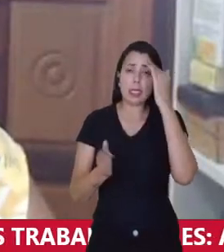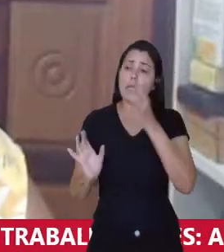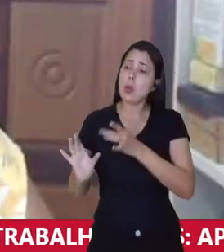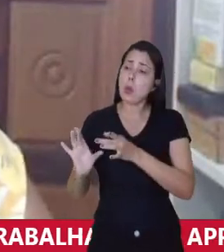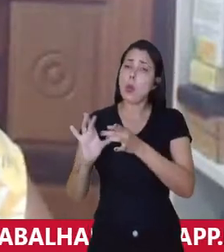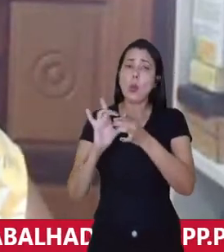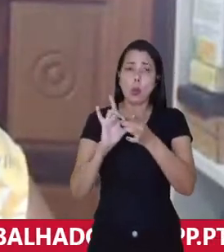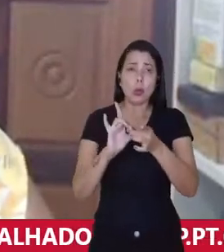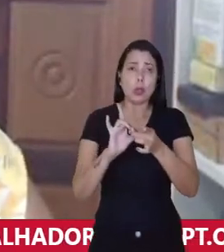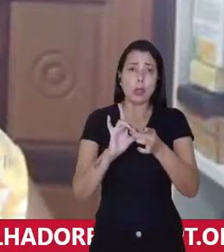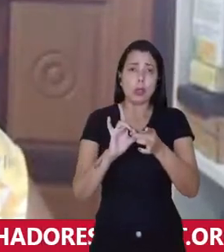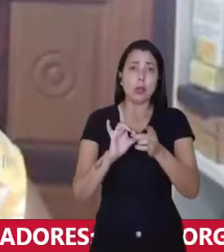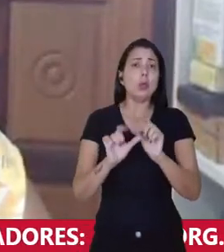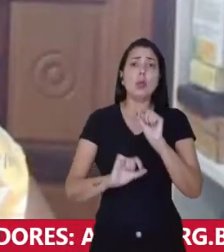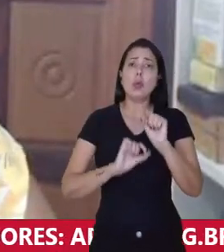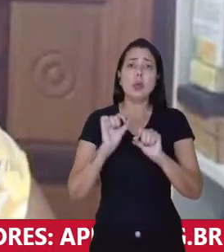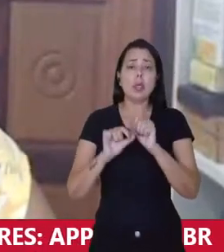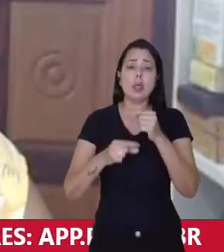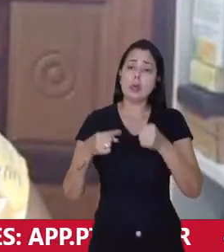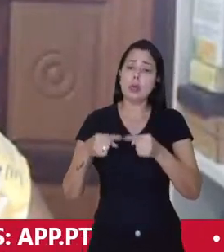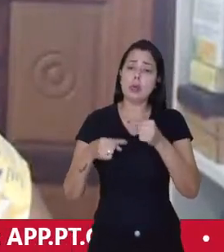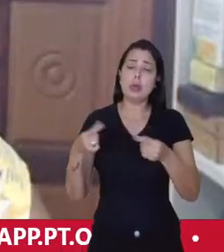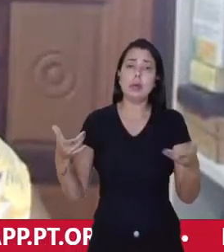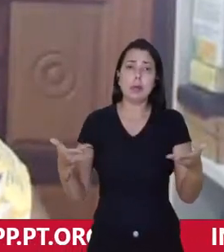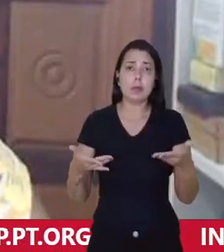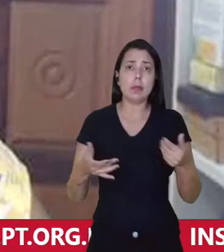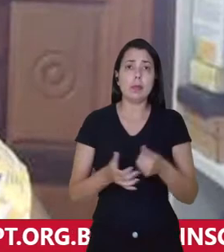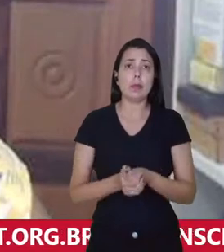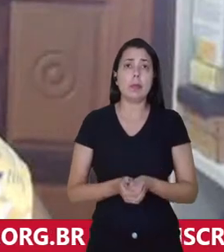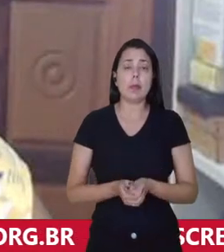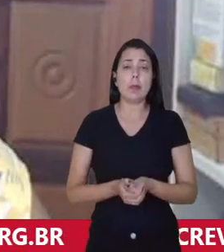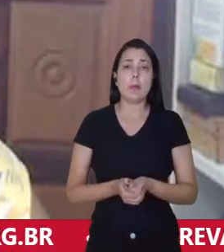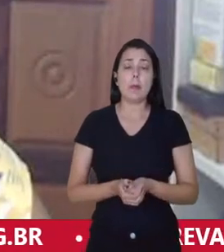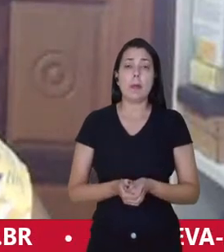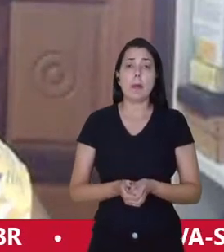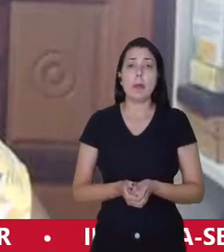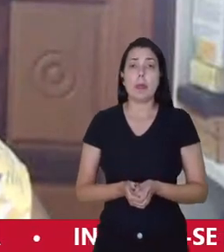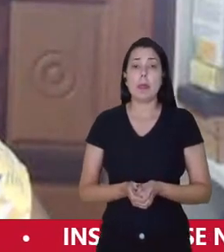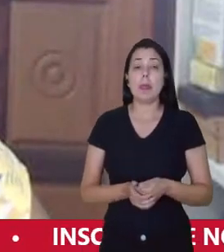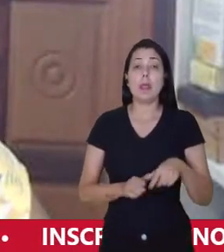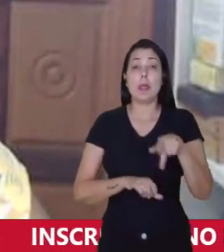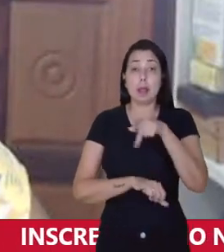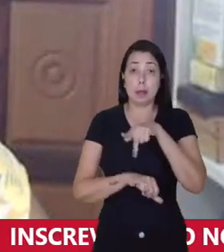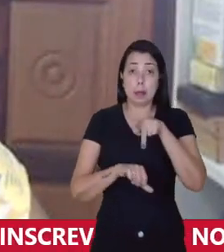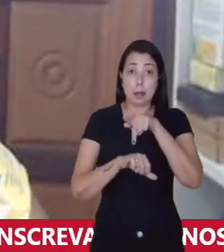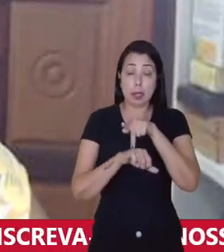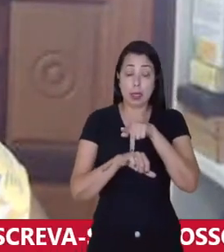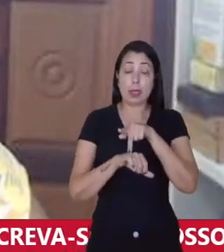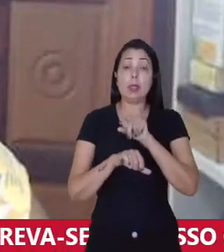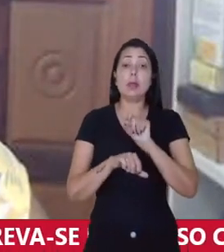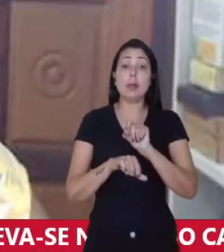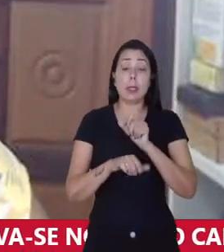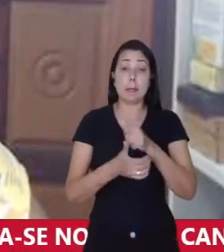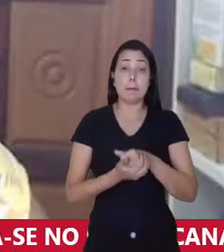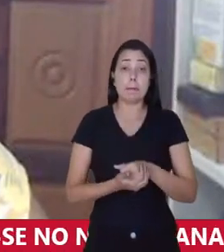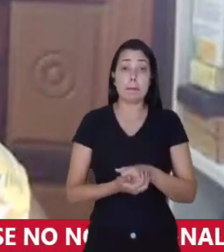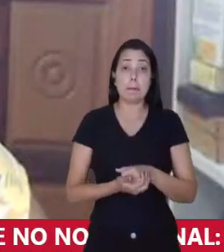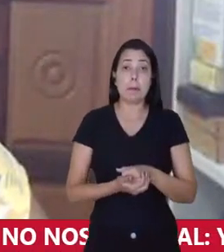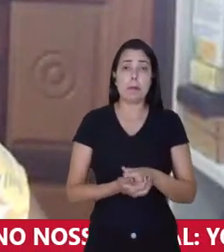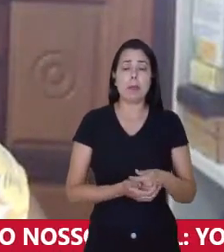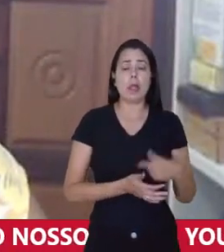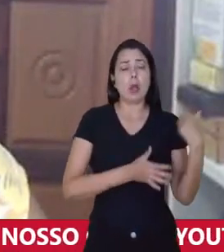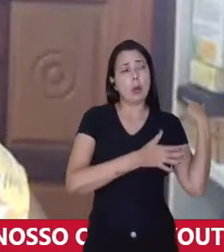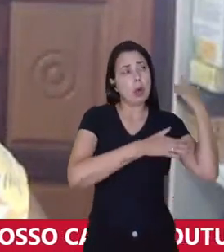contexto do que nós vamos discutir, então. Então, vamos lá. Em um país que é alicerçado em um histórico